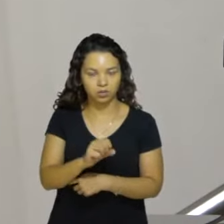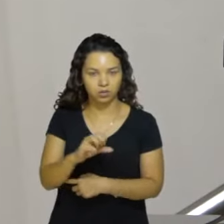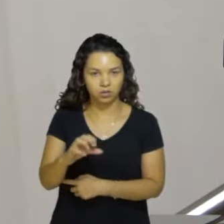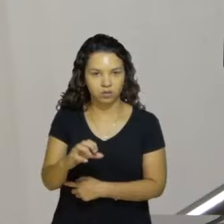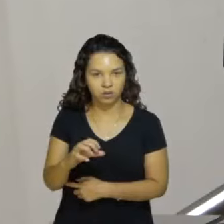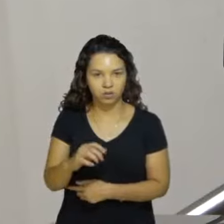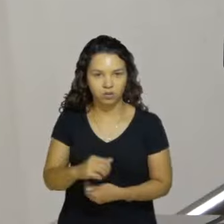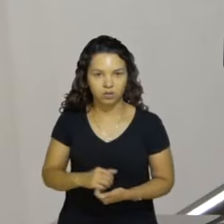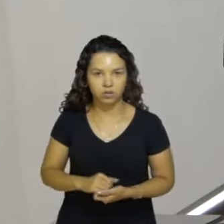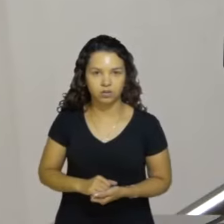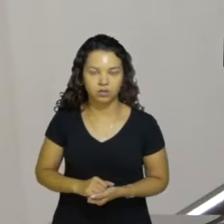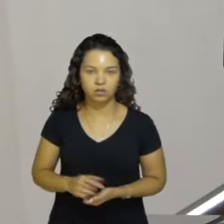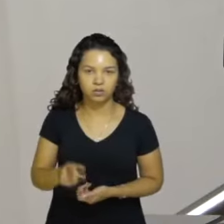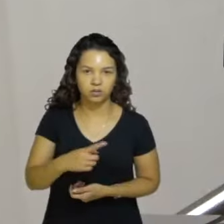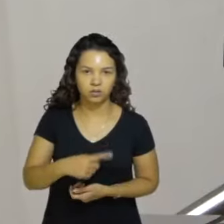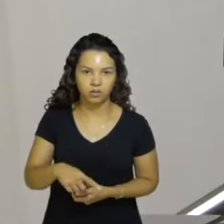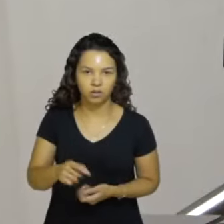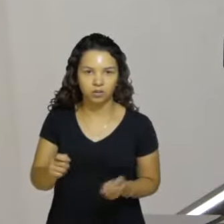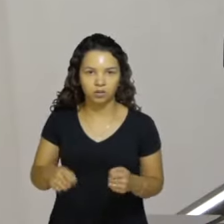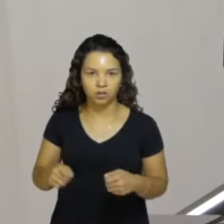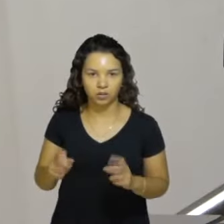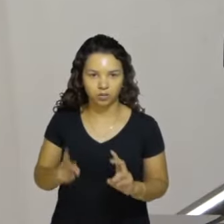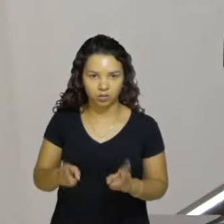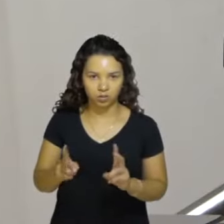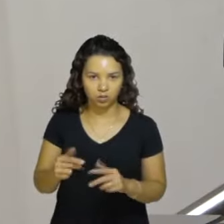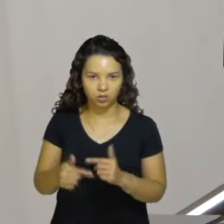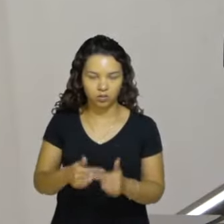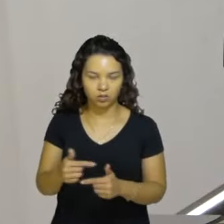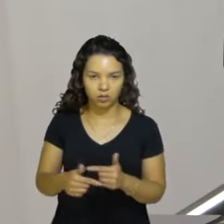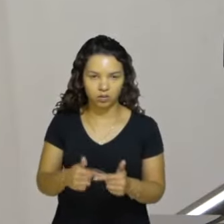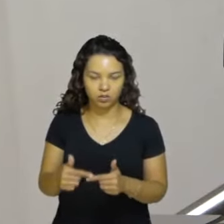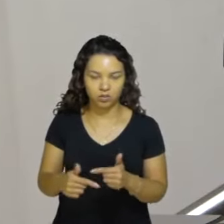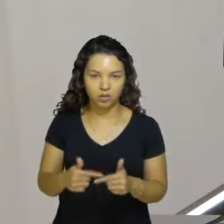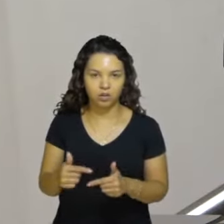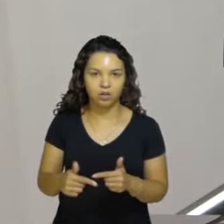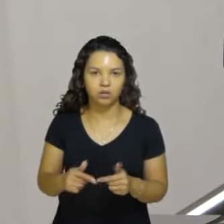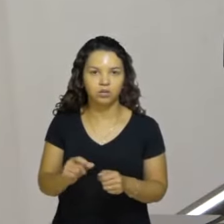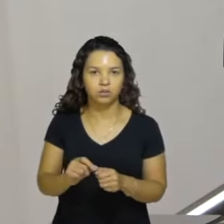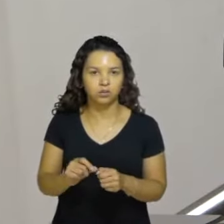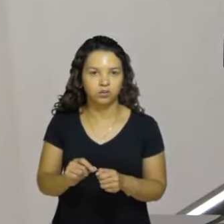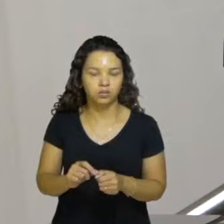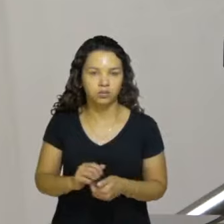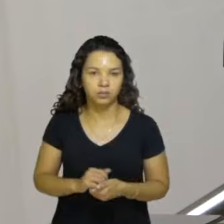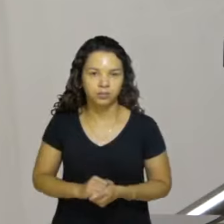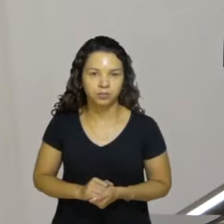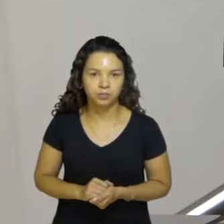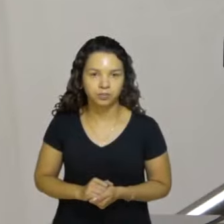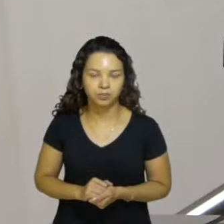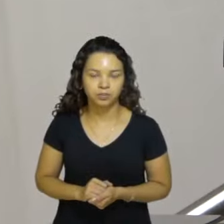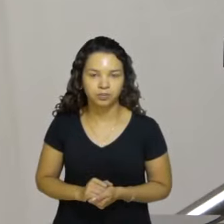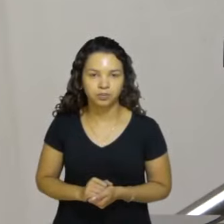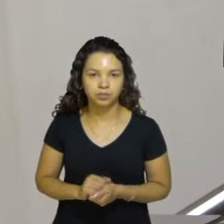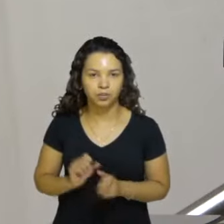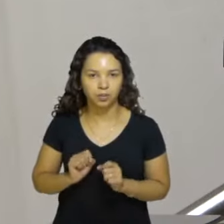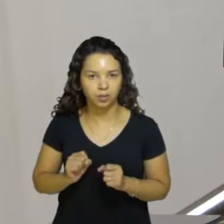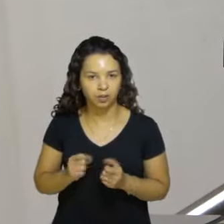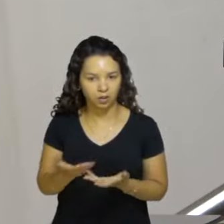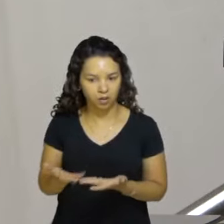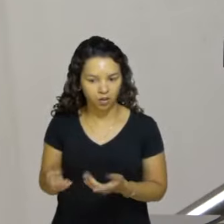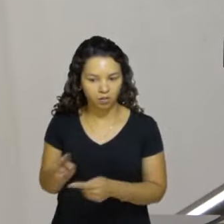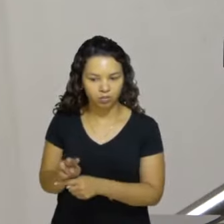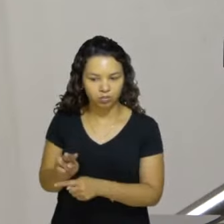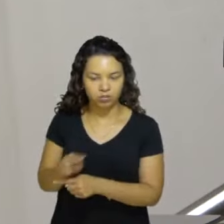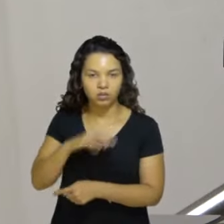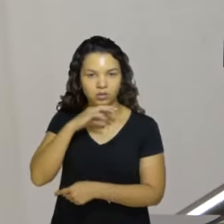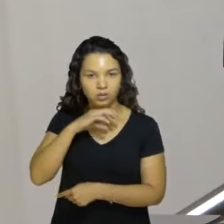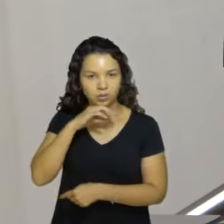ativistas, para que a gente possa continuar nesse trabalho que está sendo realizado em prol dos animais em Santa Catarina,